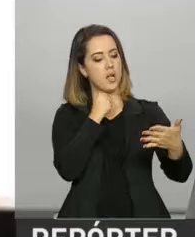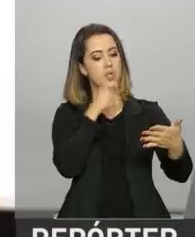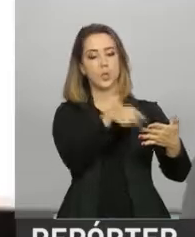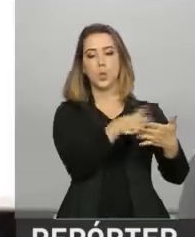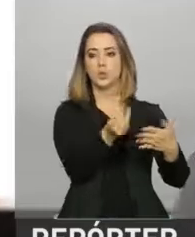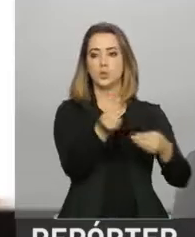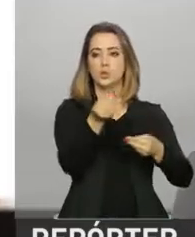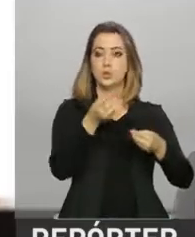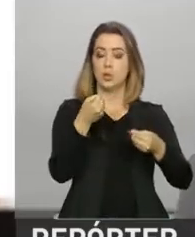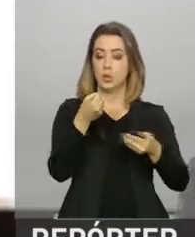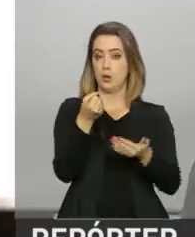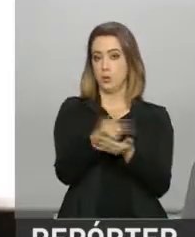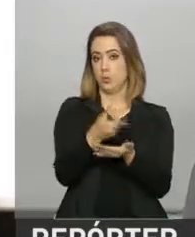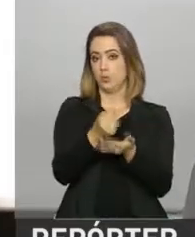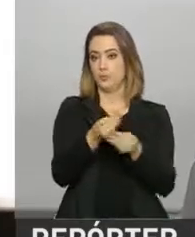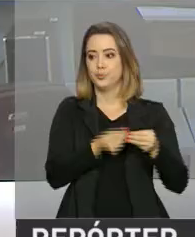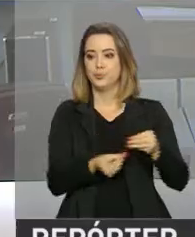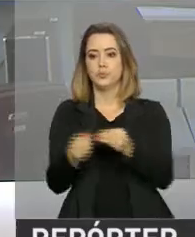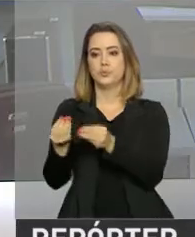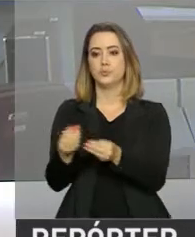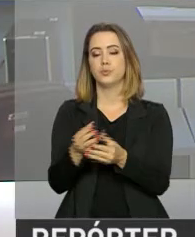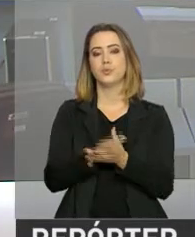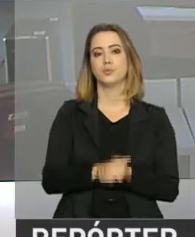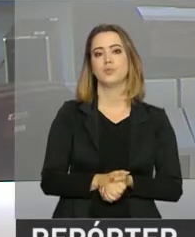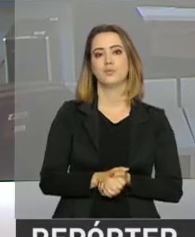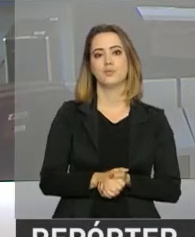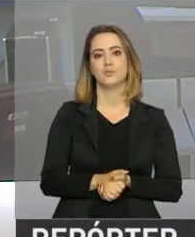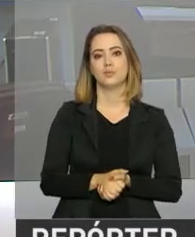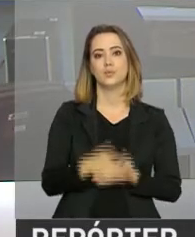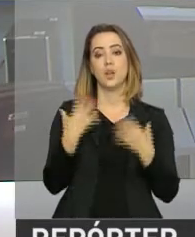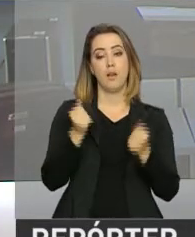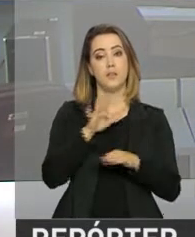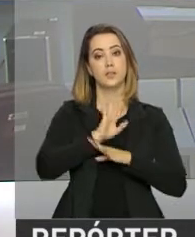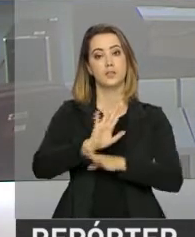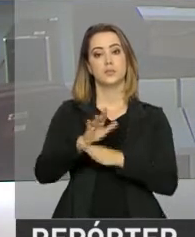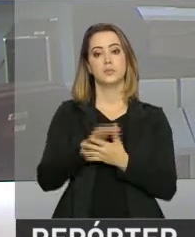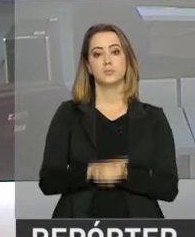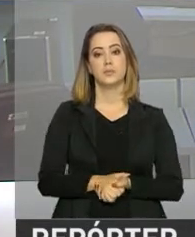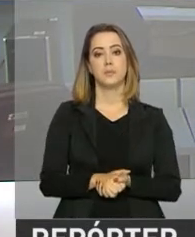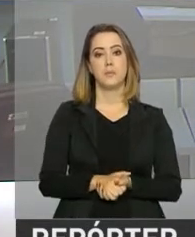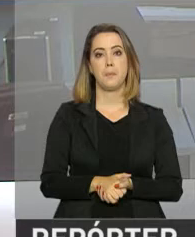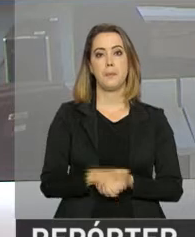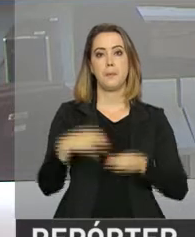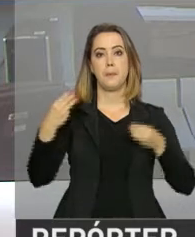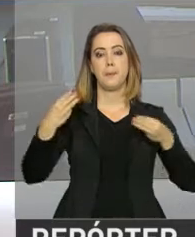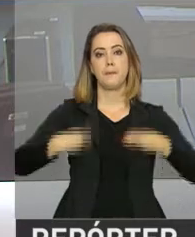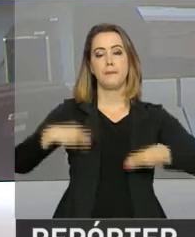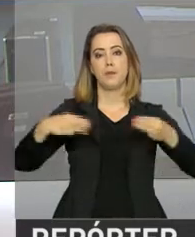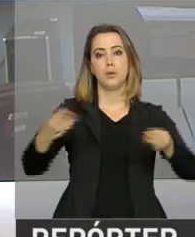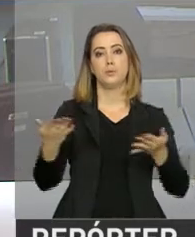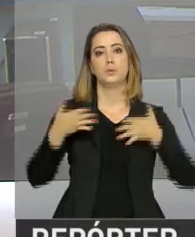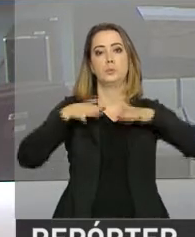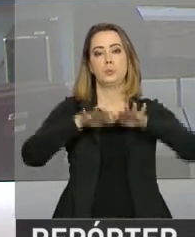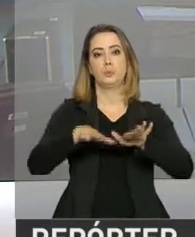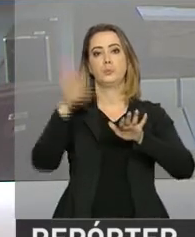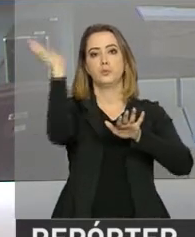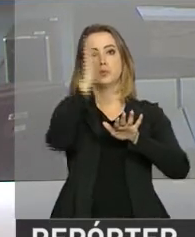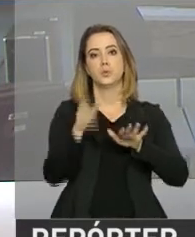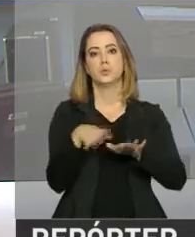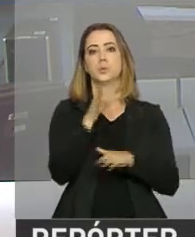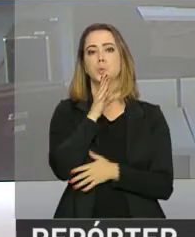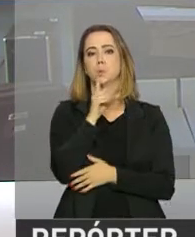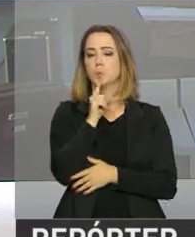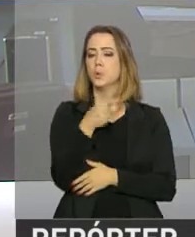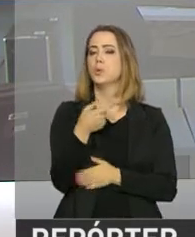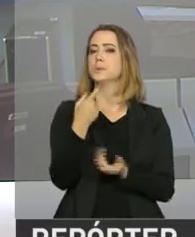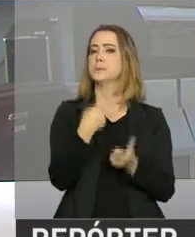e os relatos são fantásticos vamos ajudar então né o ministério da integração nacional reconheceu situação